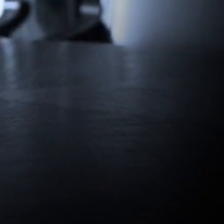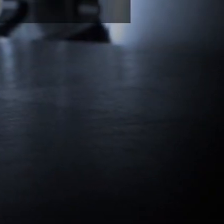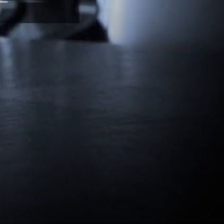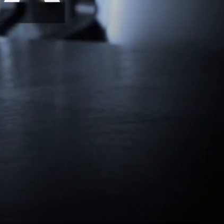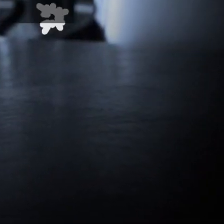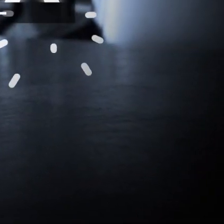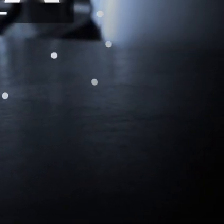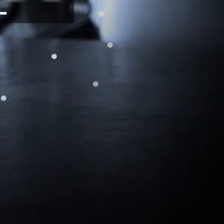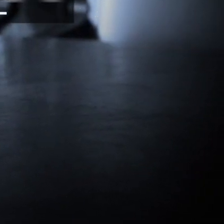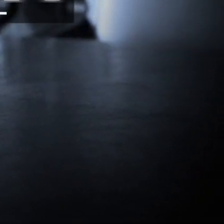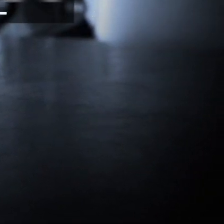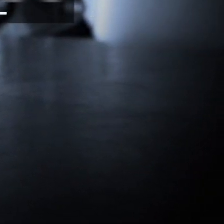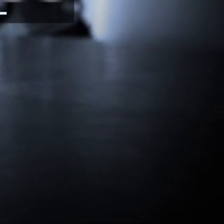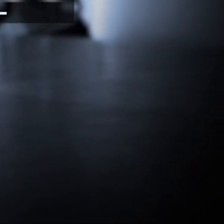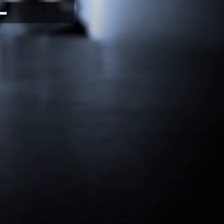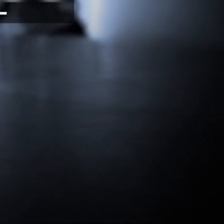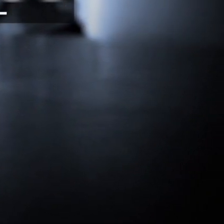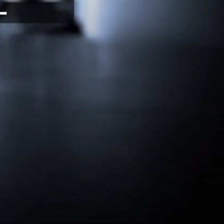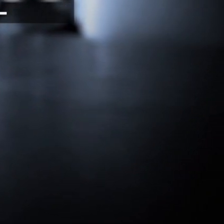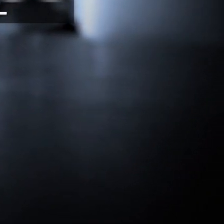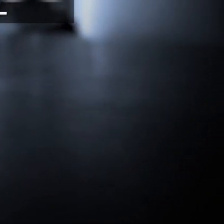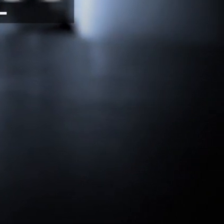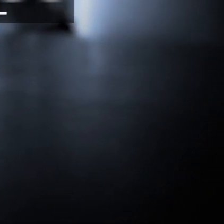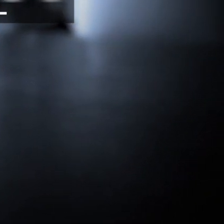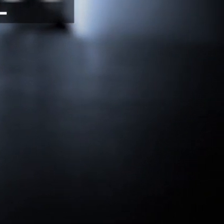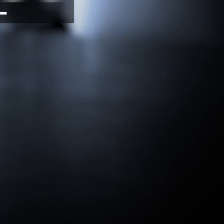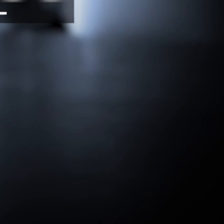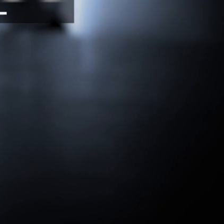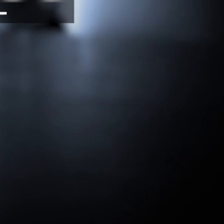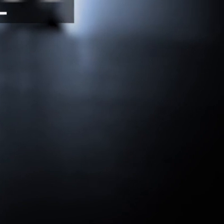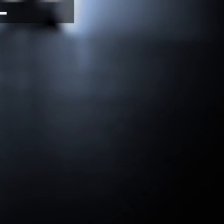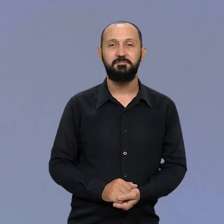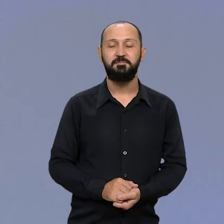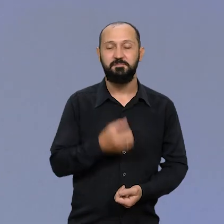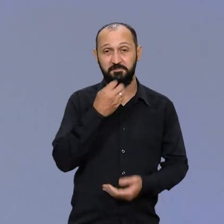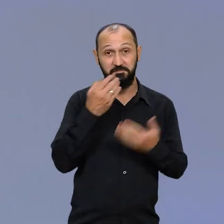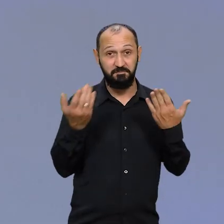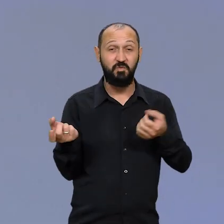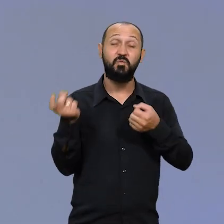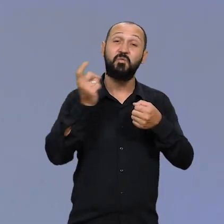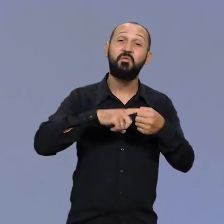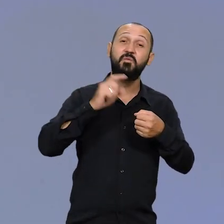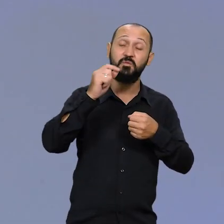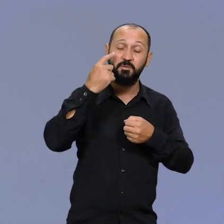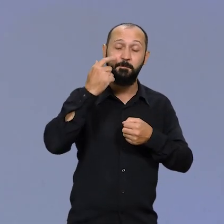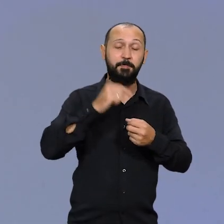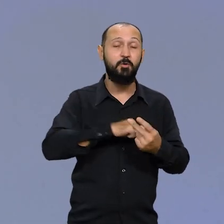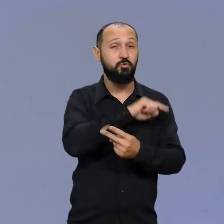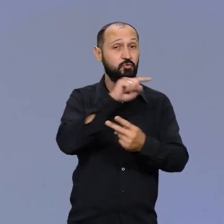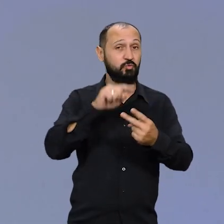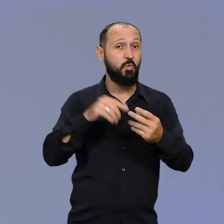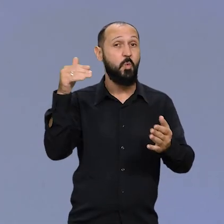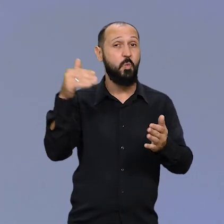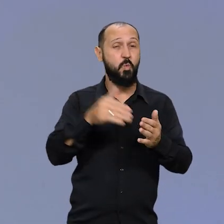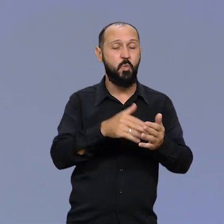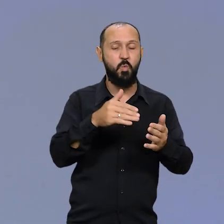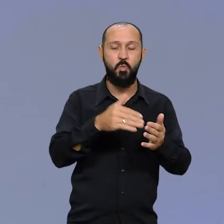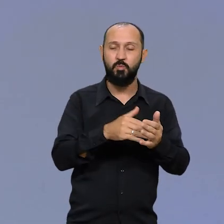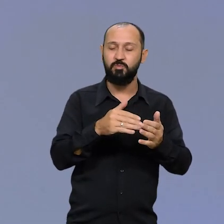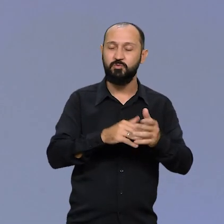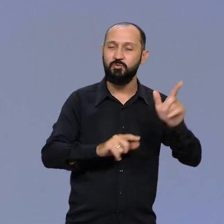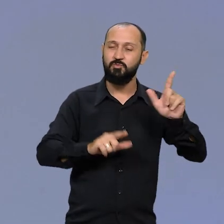coisa. 1/3 é muita coisa. 14% do território nacional é muita coisa. Chegar a 30% do território nacional é insano. Quem